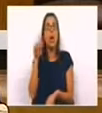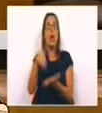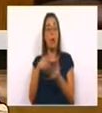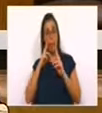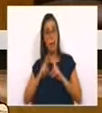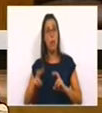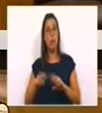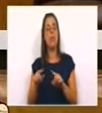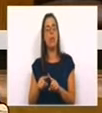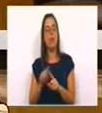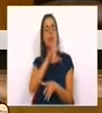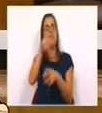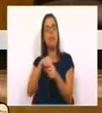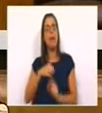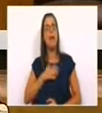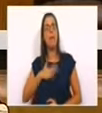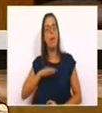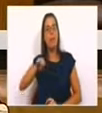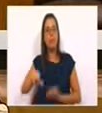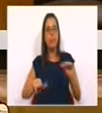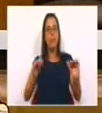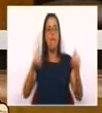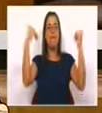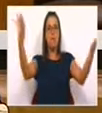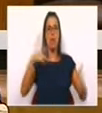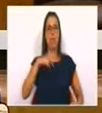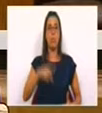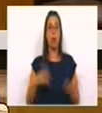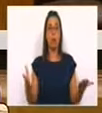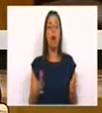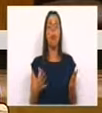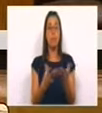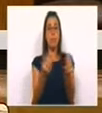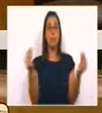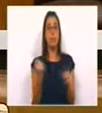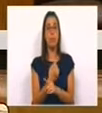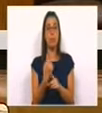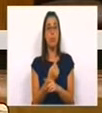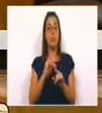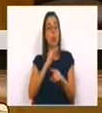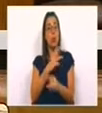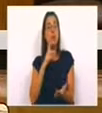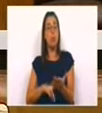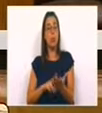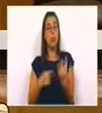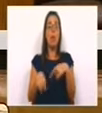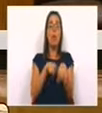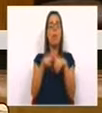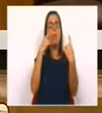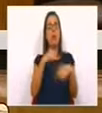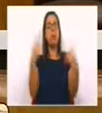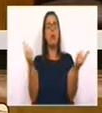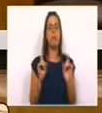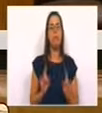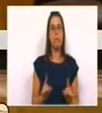da investigação são integrados em empresas localizadas fora do país, por muitas destas e certamente outras razões, as políticas públicas